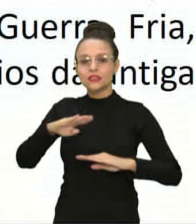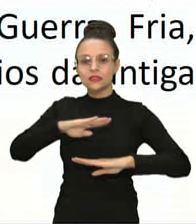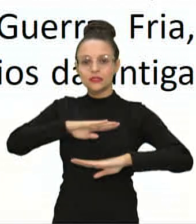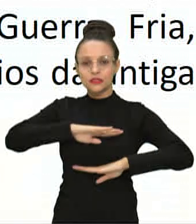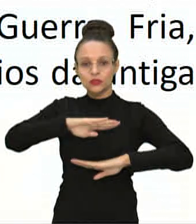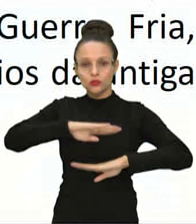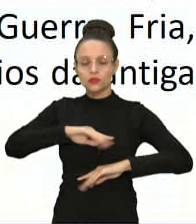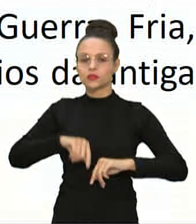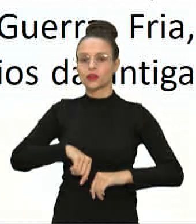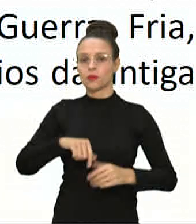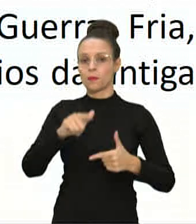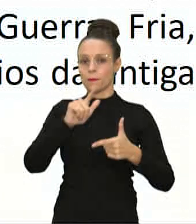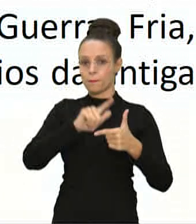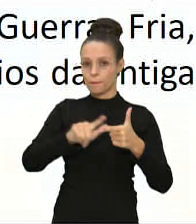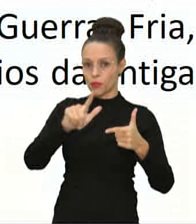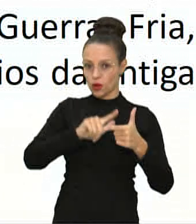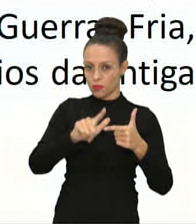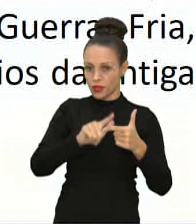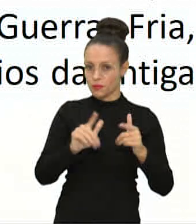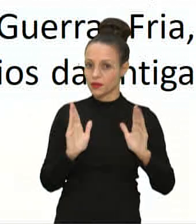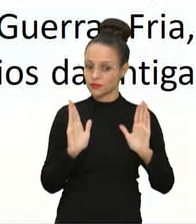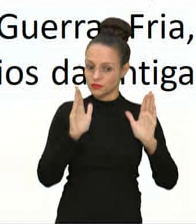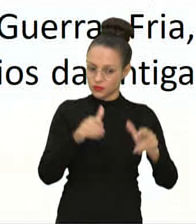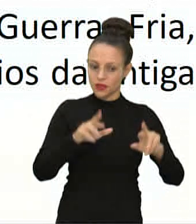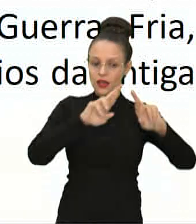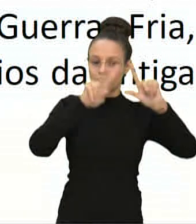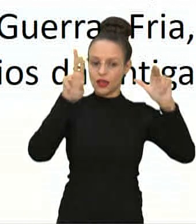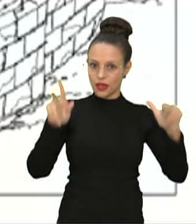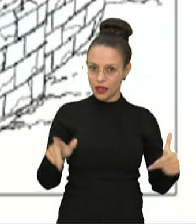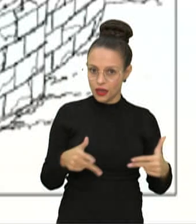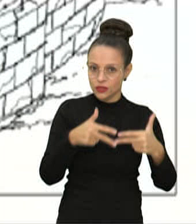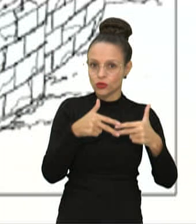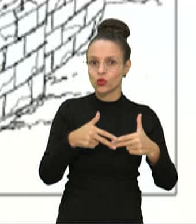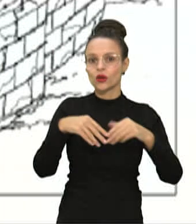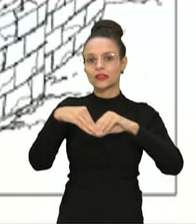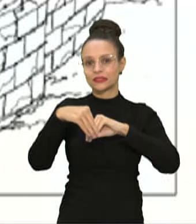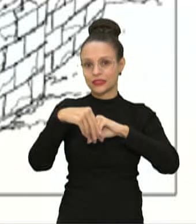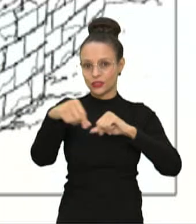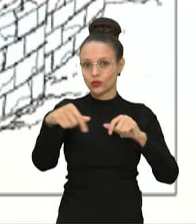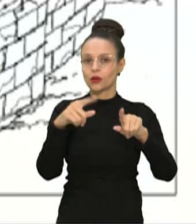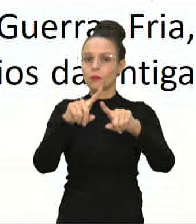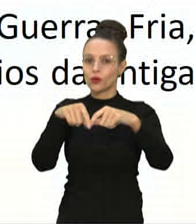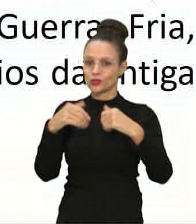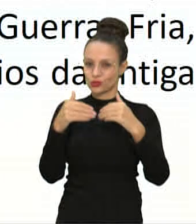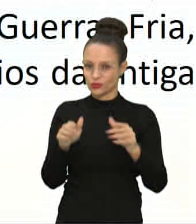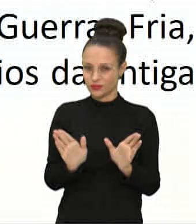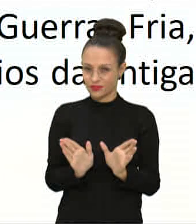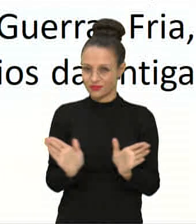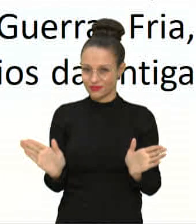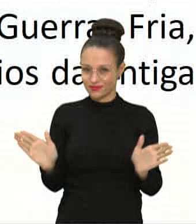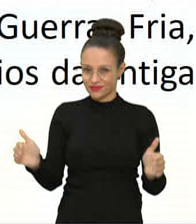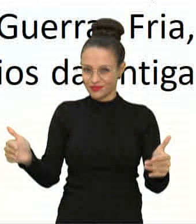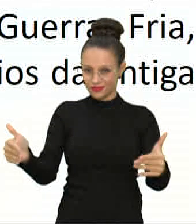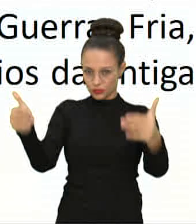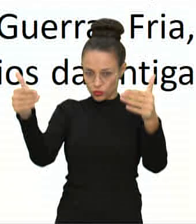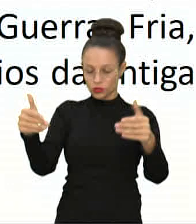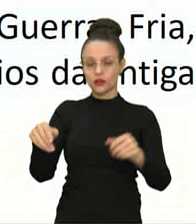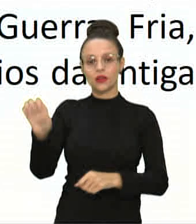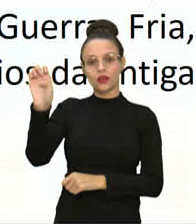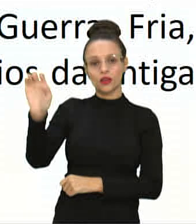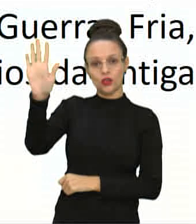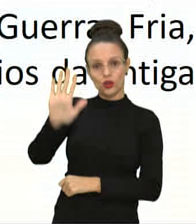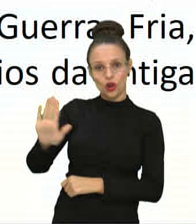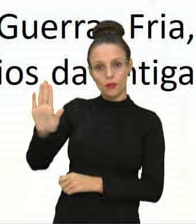situações, os problemas de ordem étnico, territorial, porque por isso os muros, na Europa